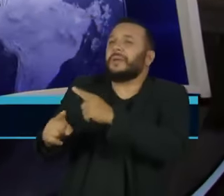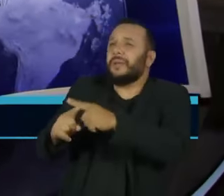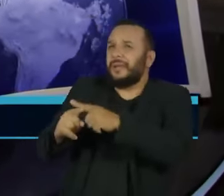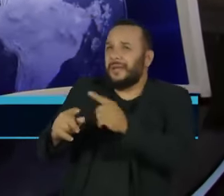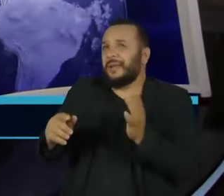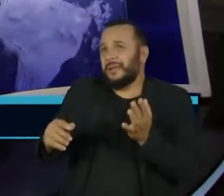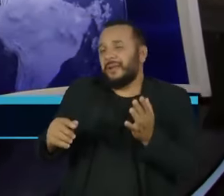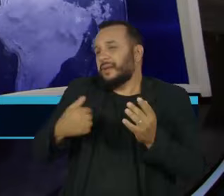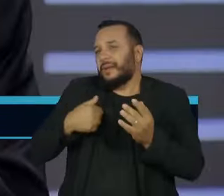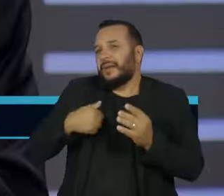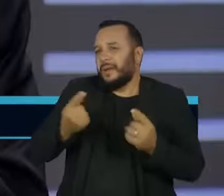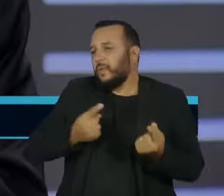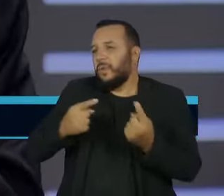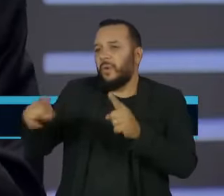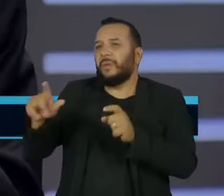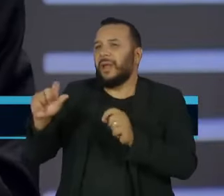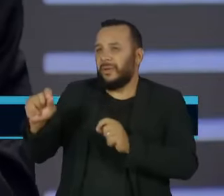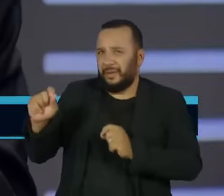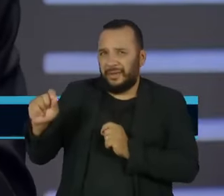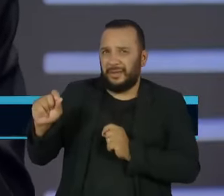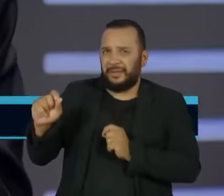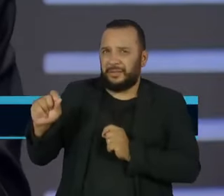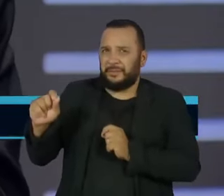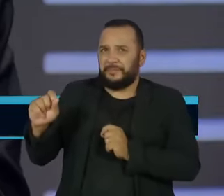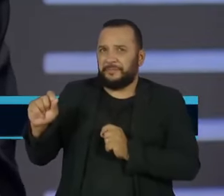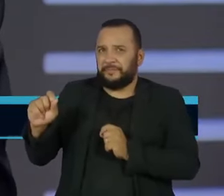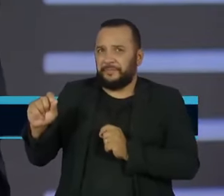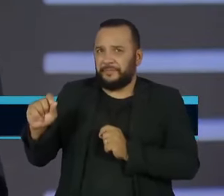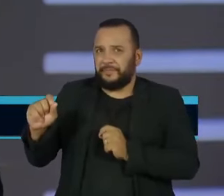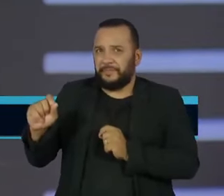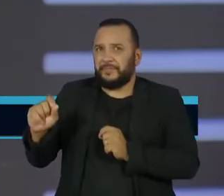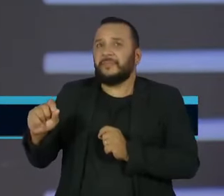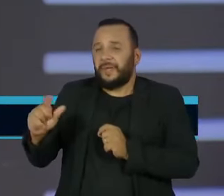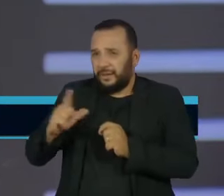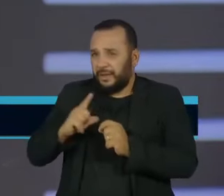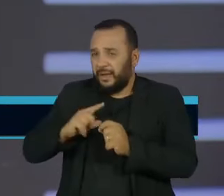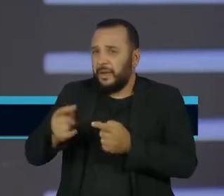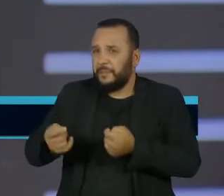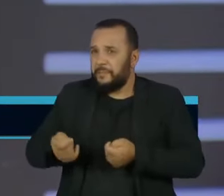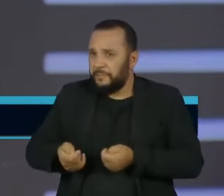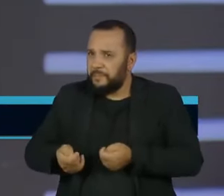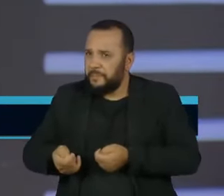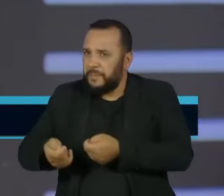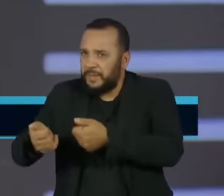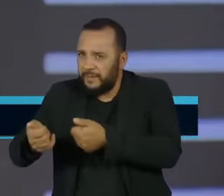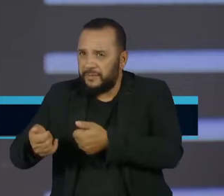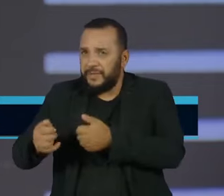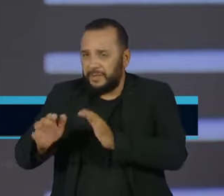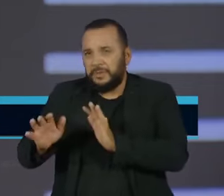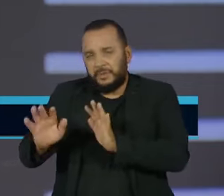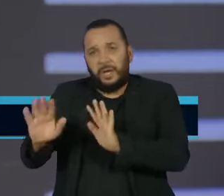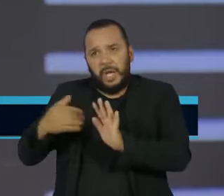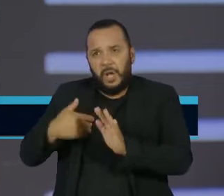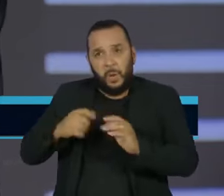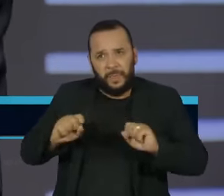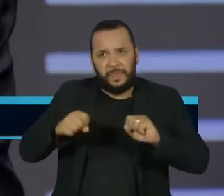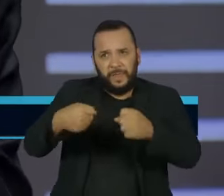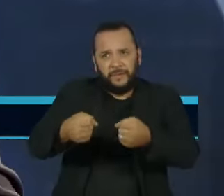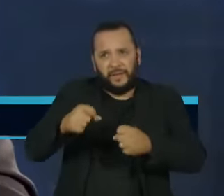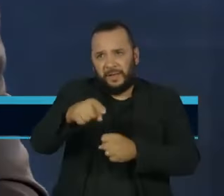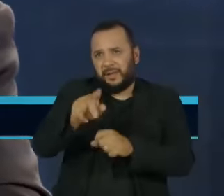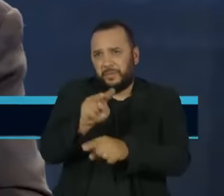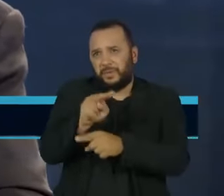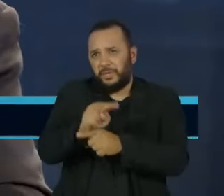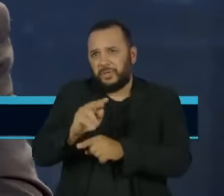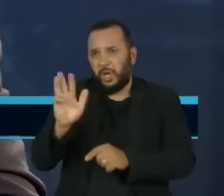contra a ideia de você aumentar de você produzir uma renda eu não tô eu não tô aqui preocupado de defender o governo Lula para atingir a